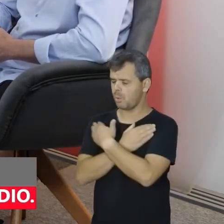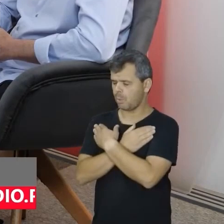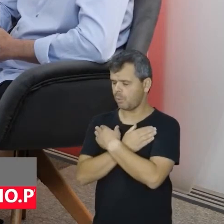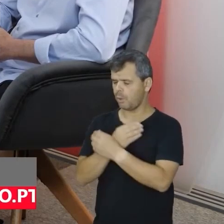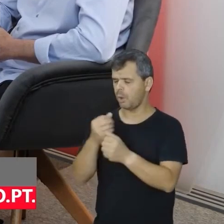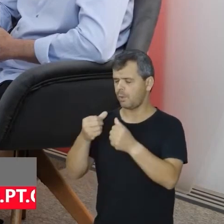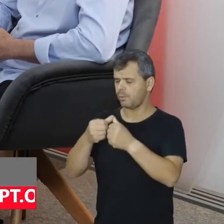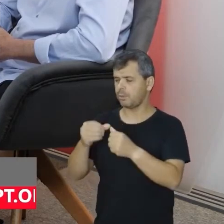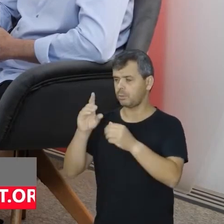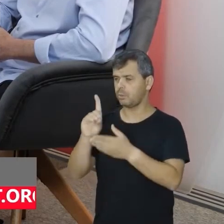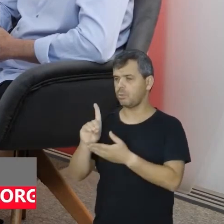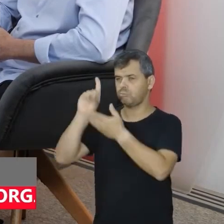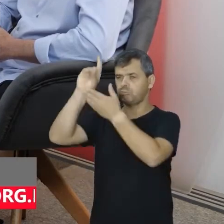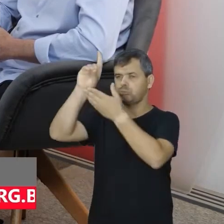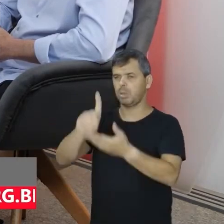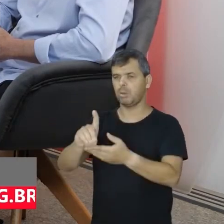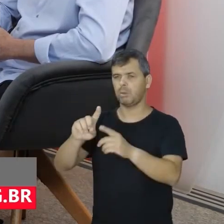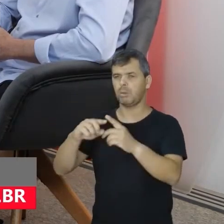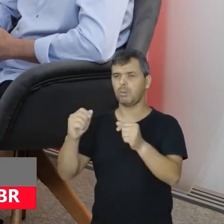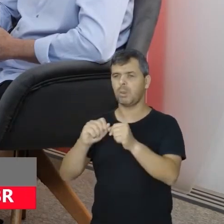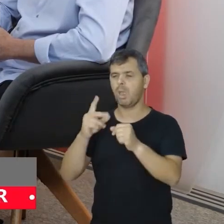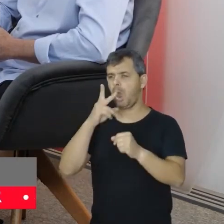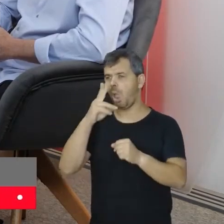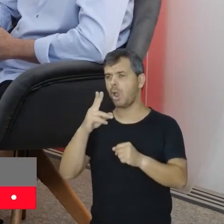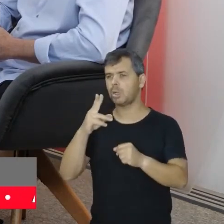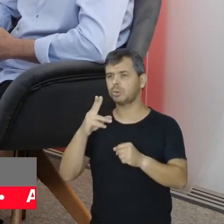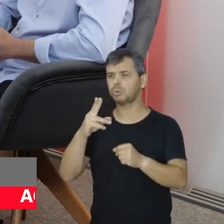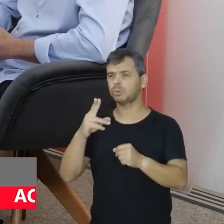com Deus. Antônia Aparecida também. Acho o senador...